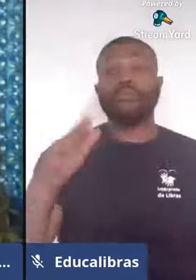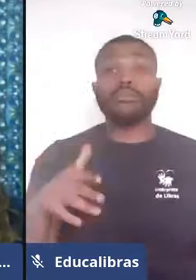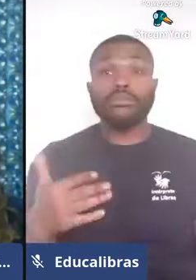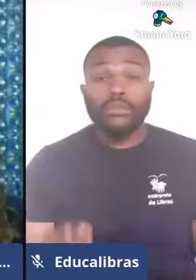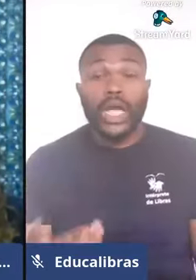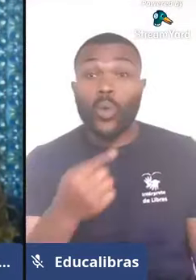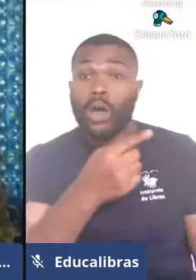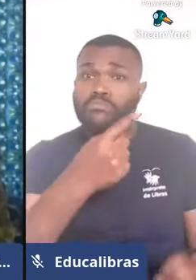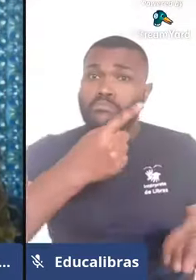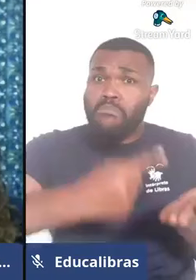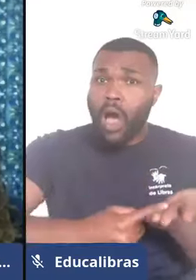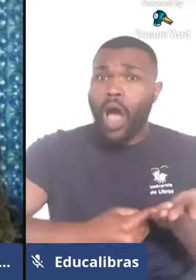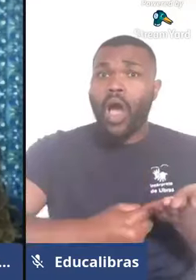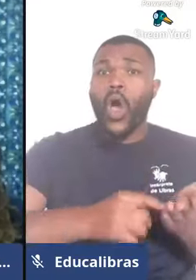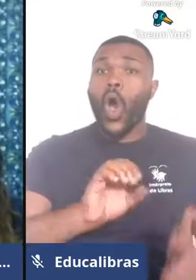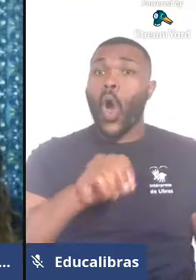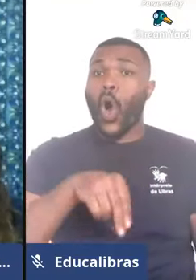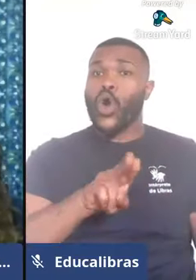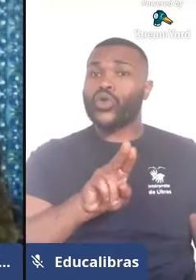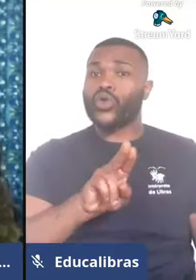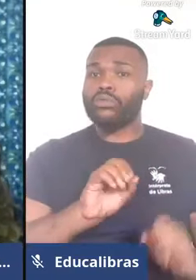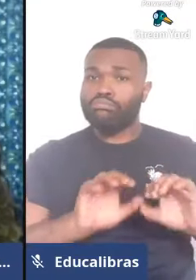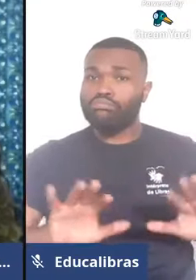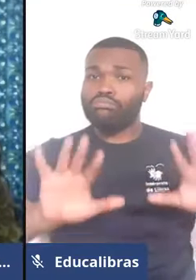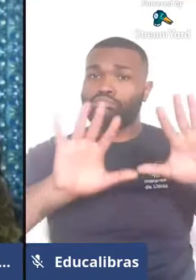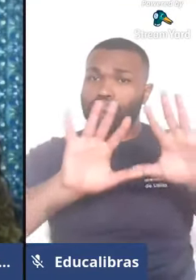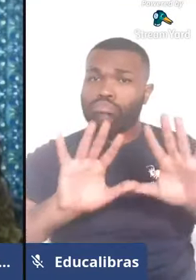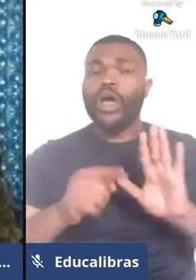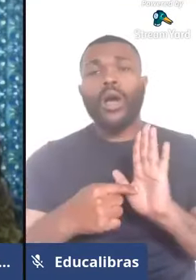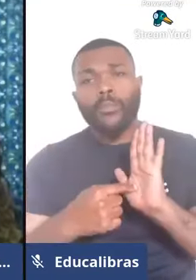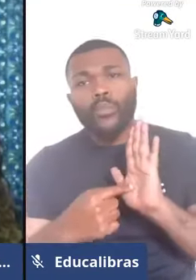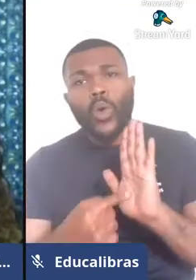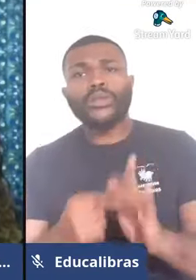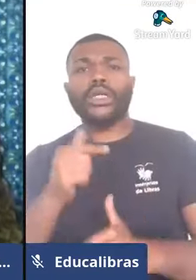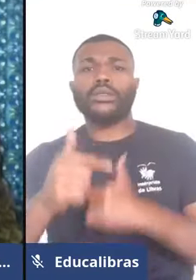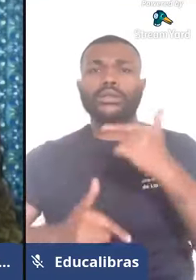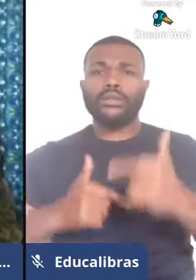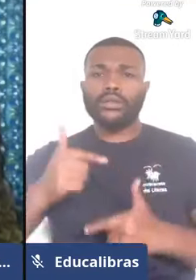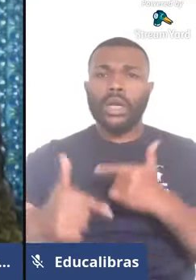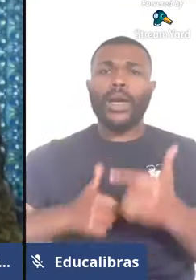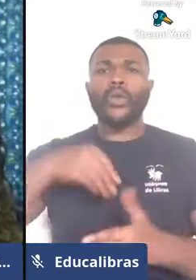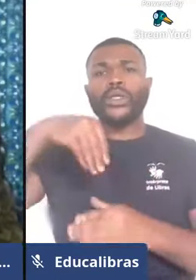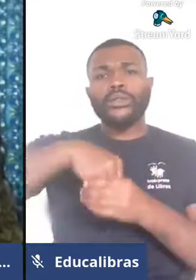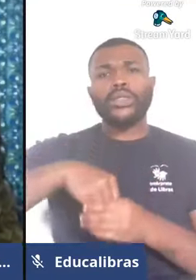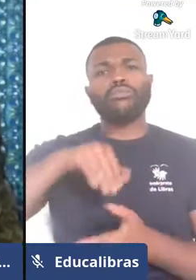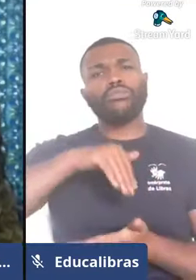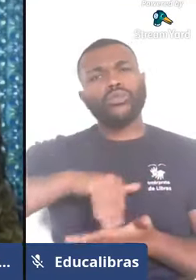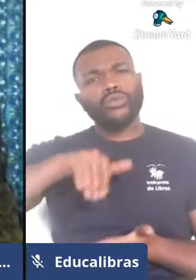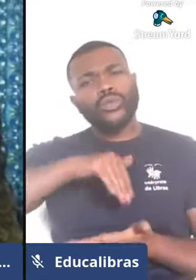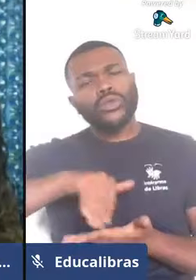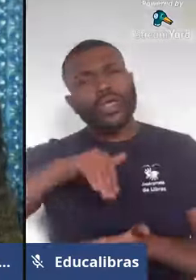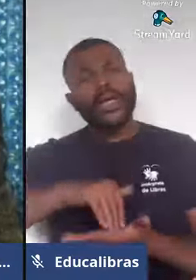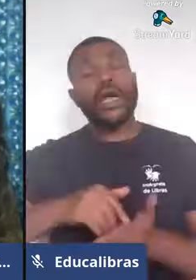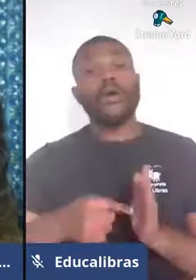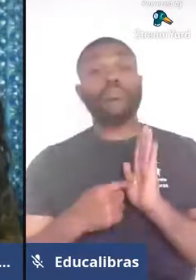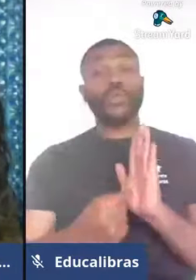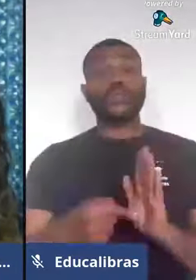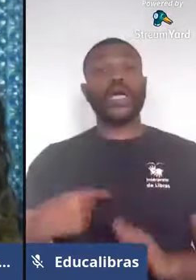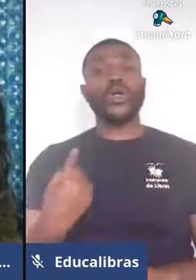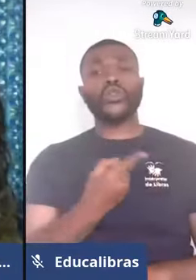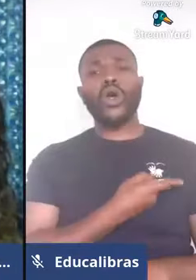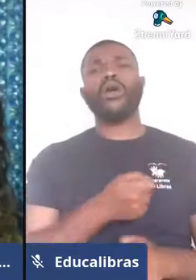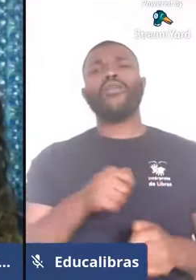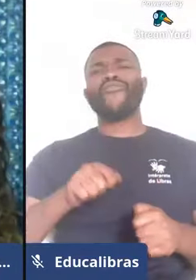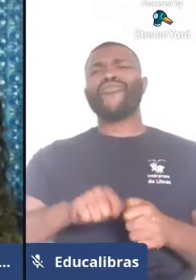foi fundamental para nortear todo o trabalho da secretaria, né? Para mostrar que a gente tinha muito que fazer ainda